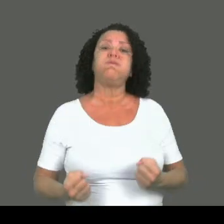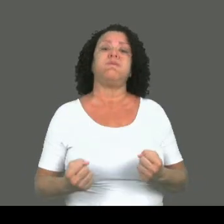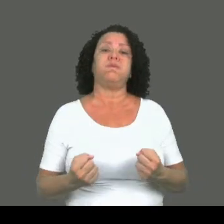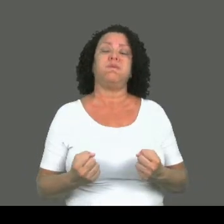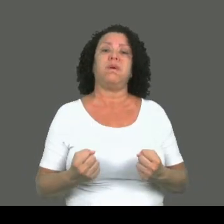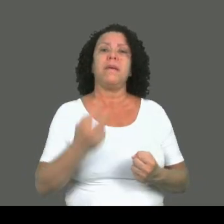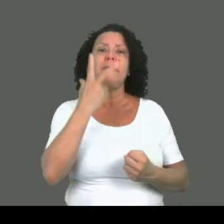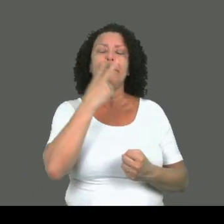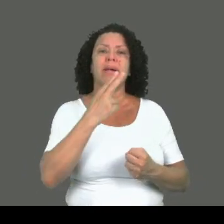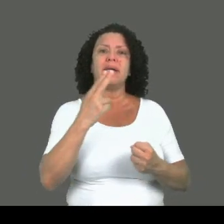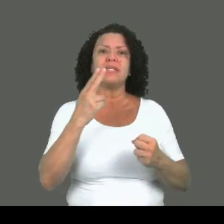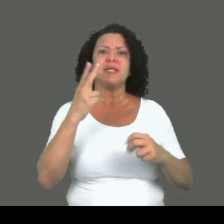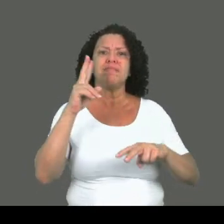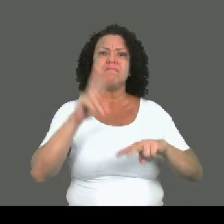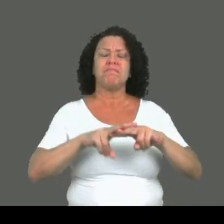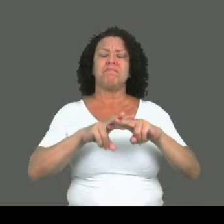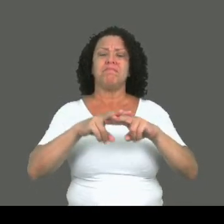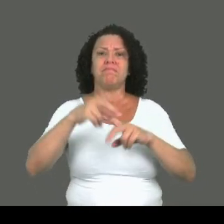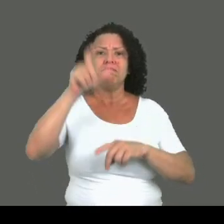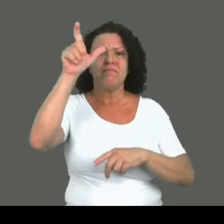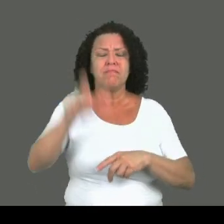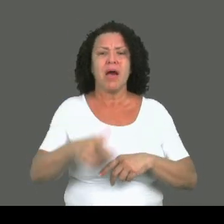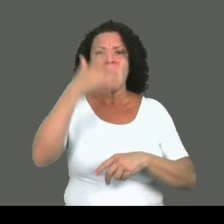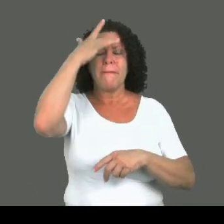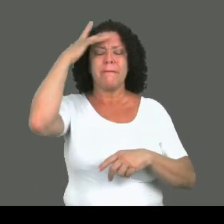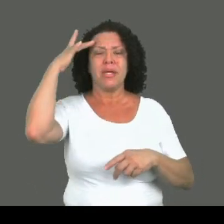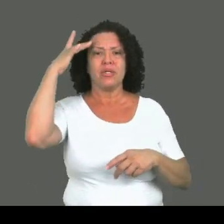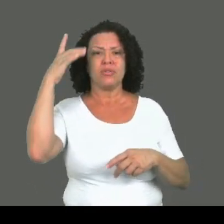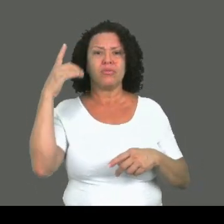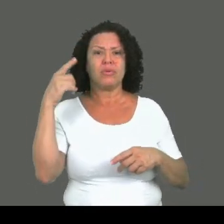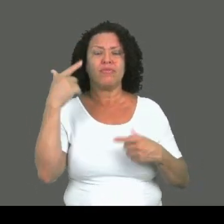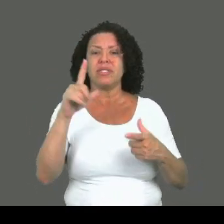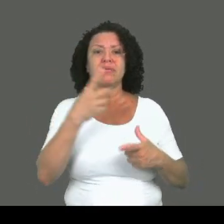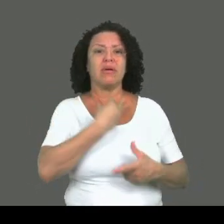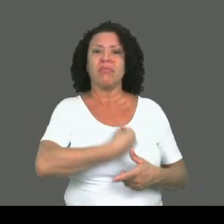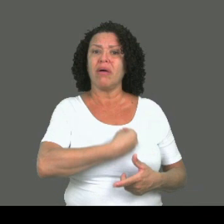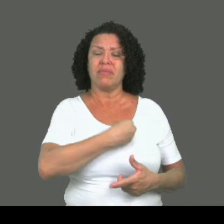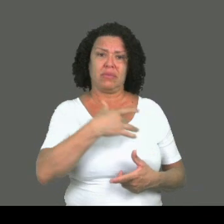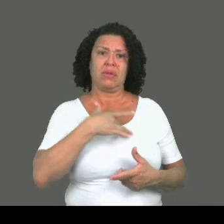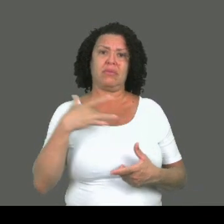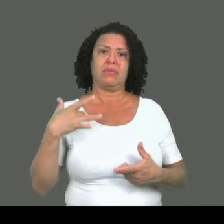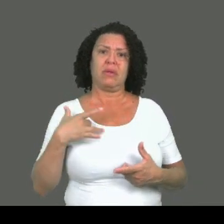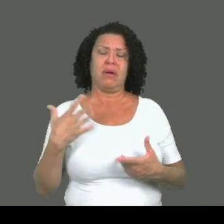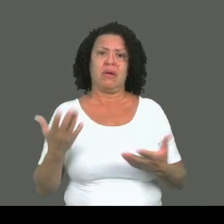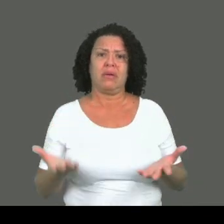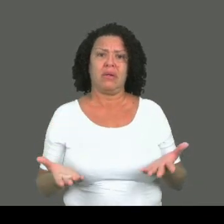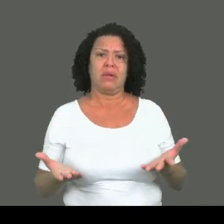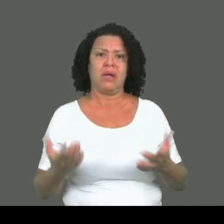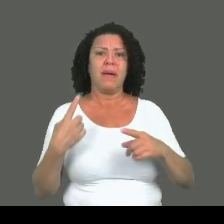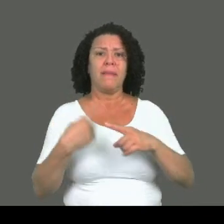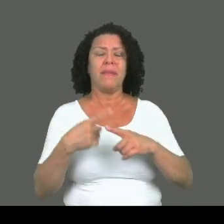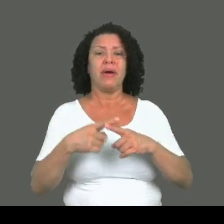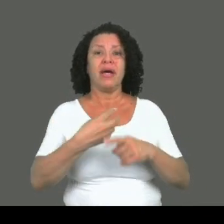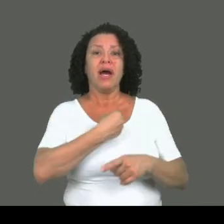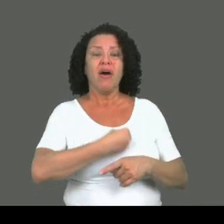paralisa a pessoa, né? A pessoa deixa de ter uma vida saudável porque passa a